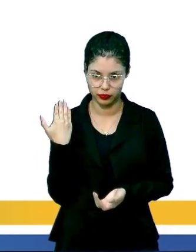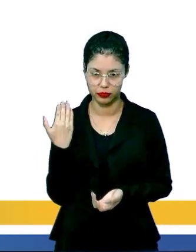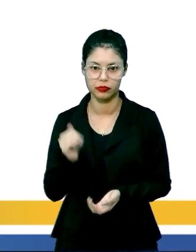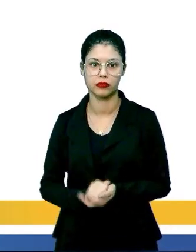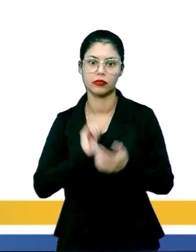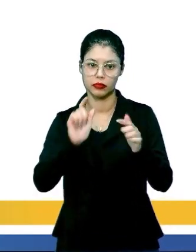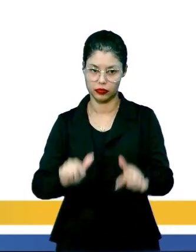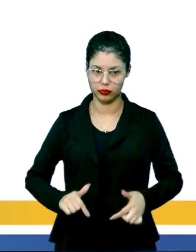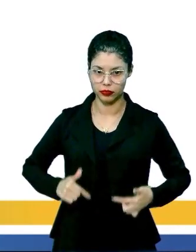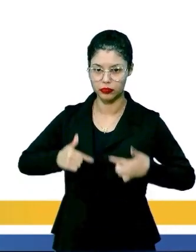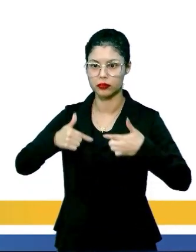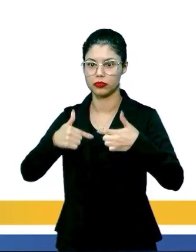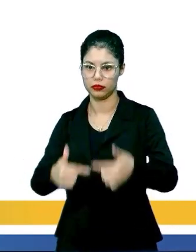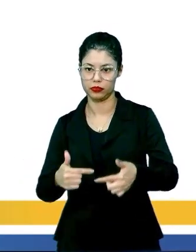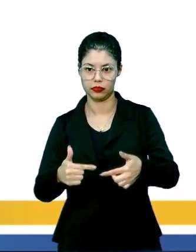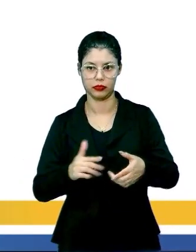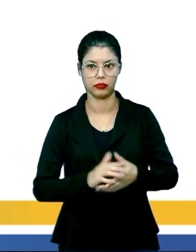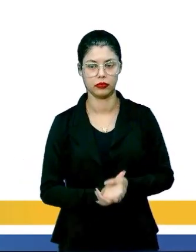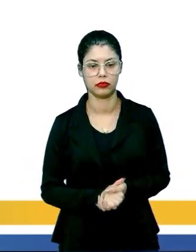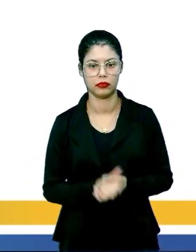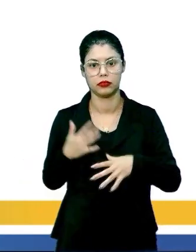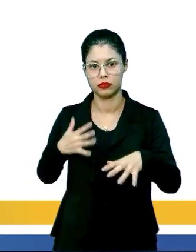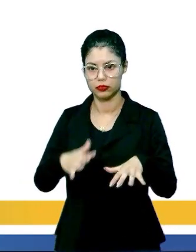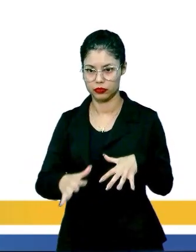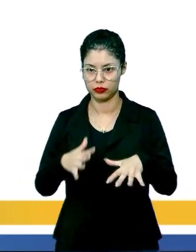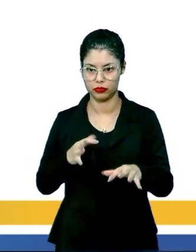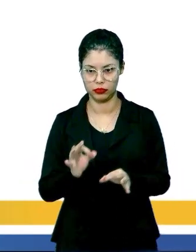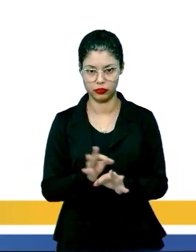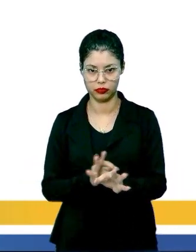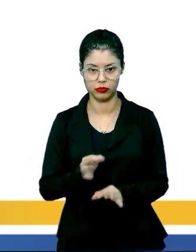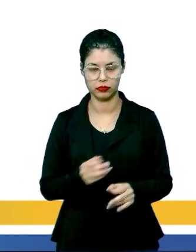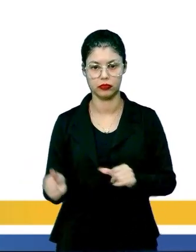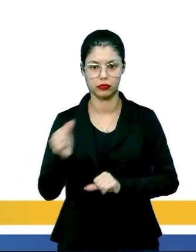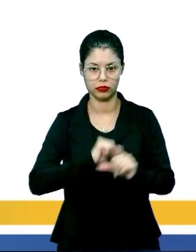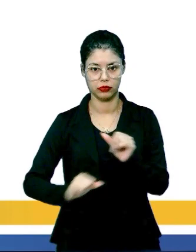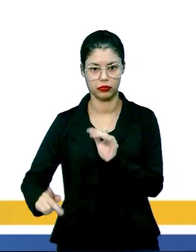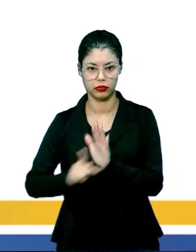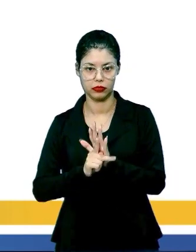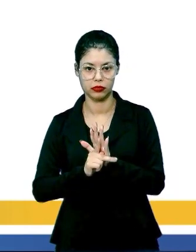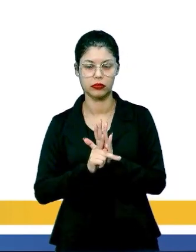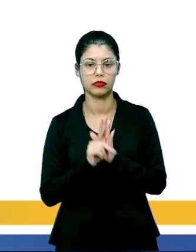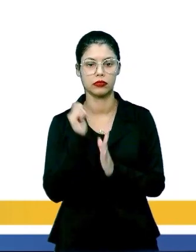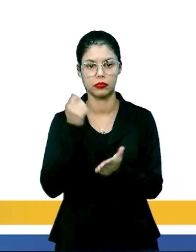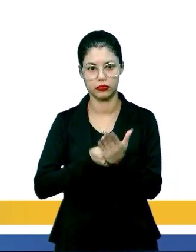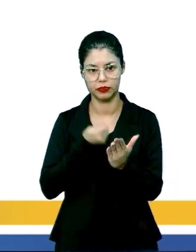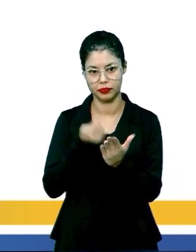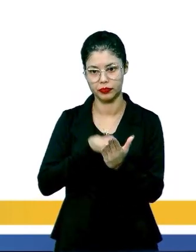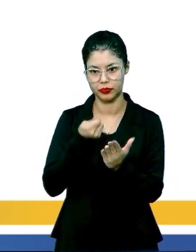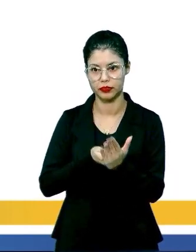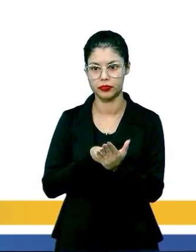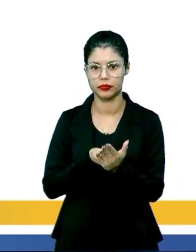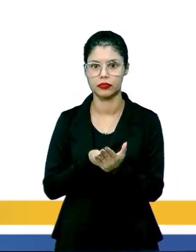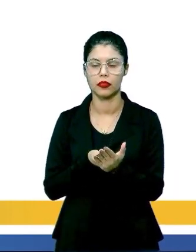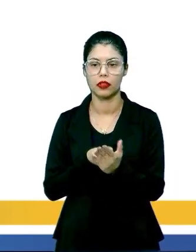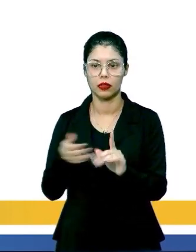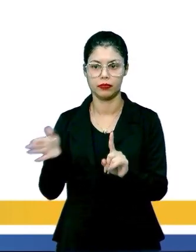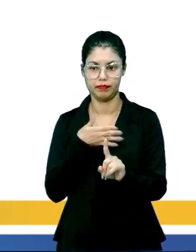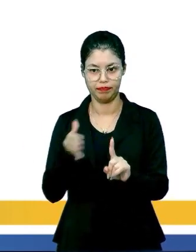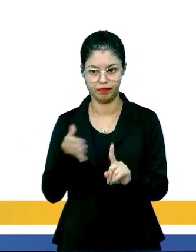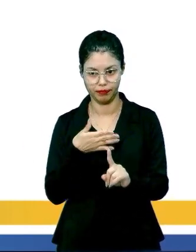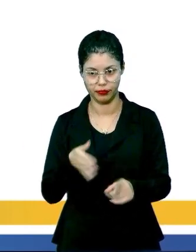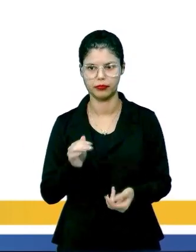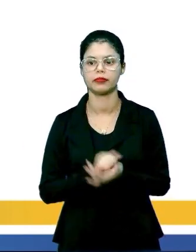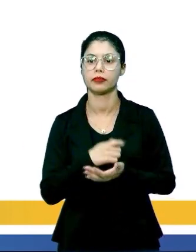negros reagem, né? Eles montam um contra-ataque, né? Para resistir a esse castigo